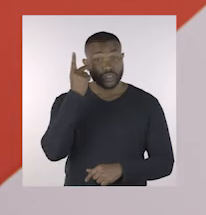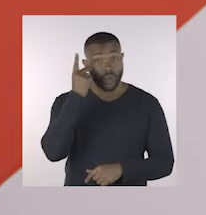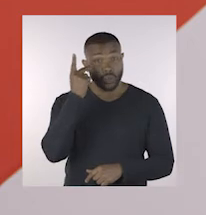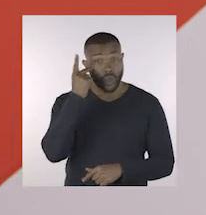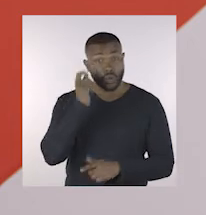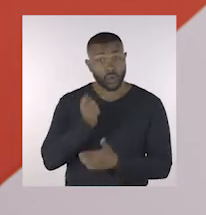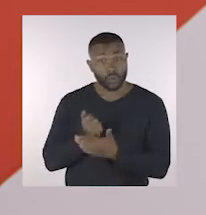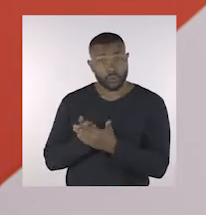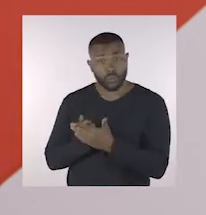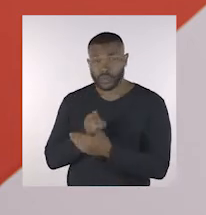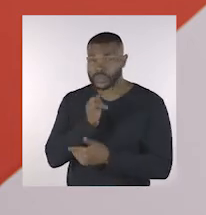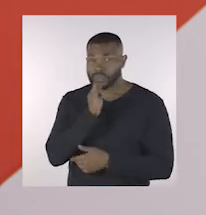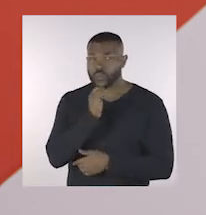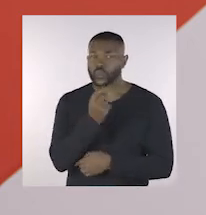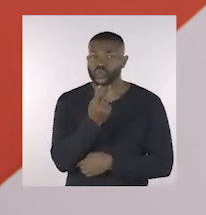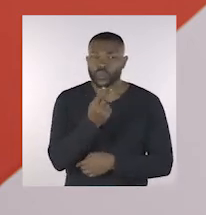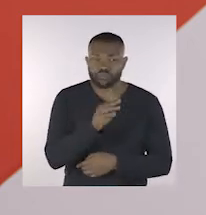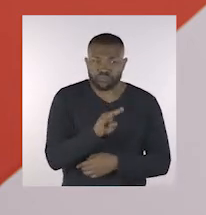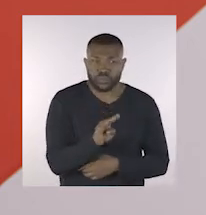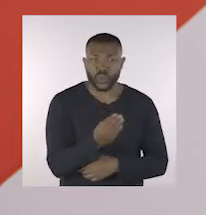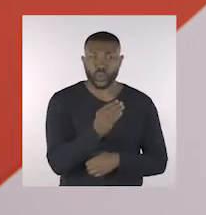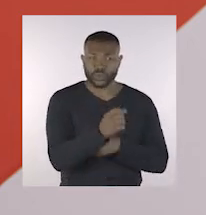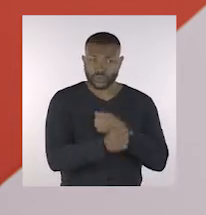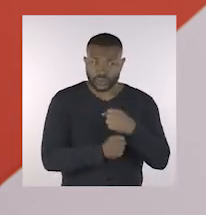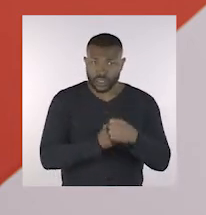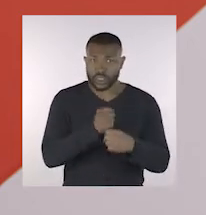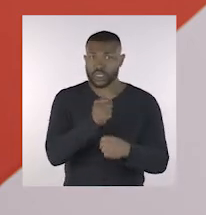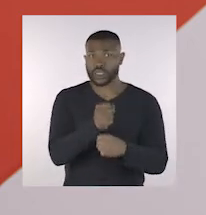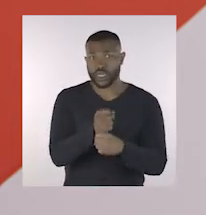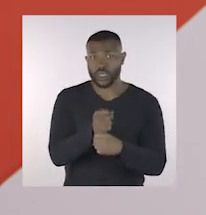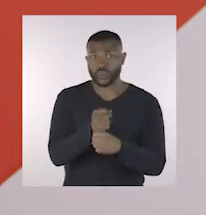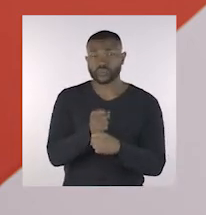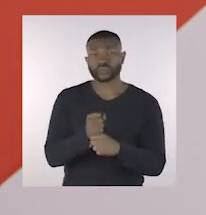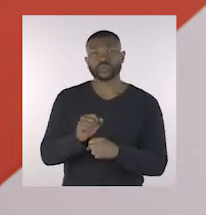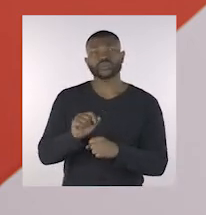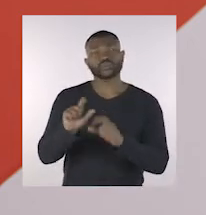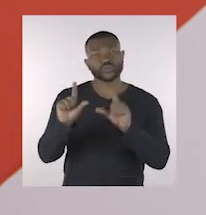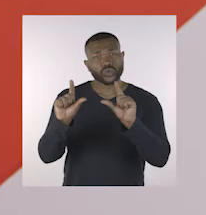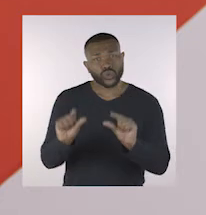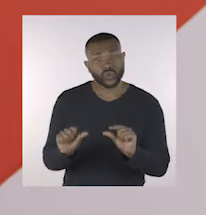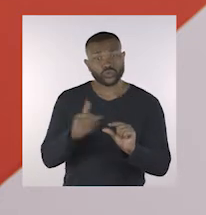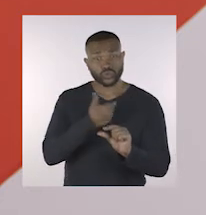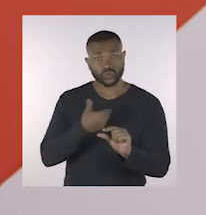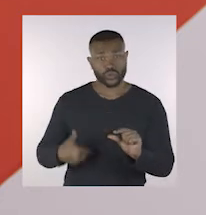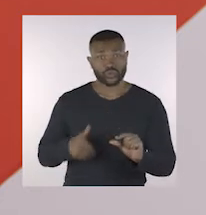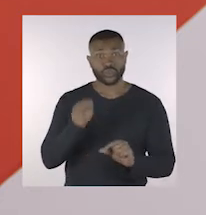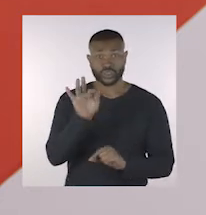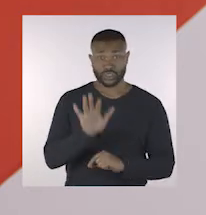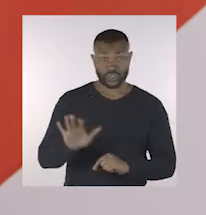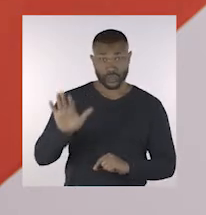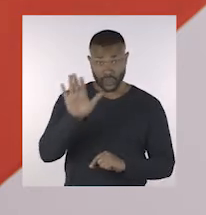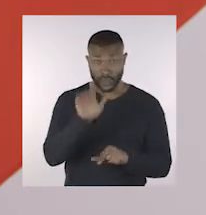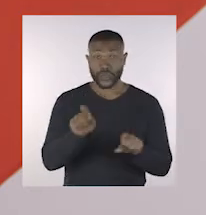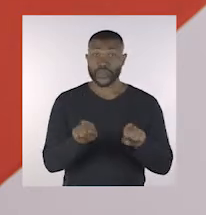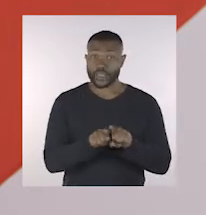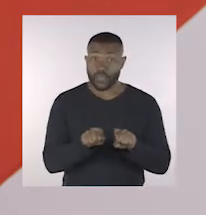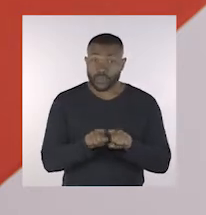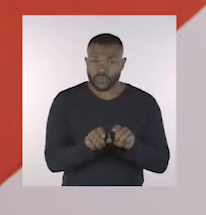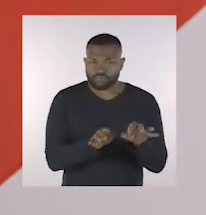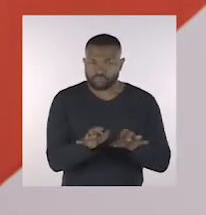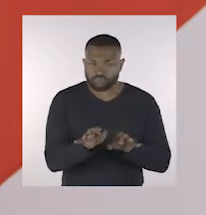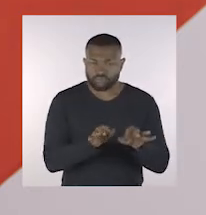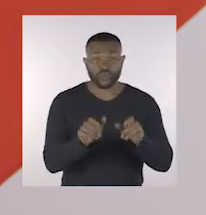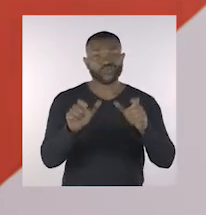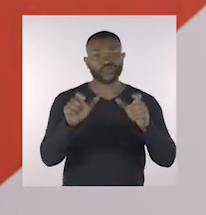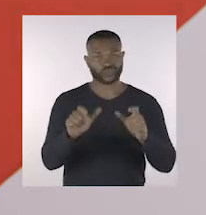Paulo está deixando de pagar os dois mais de Dois Bilhões por ano para o governo federal e vamos também fazer